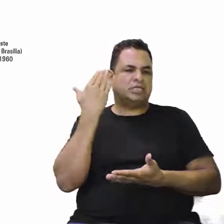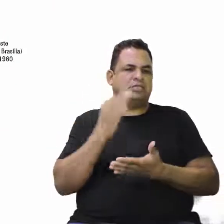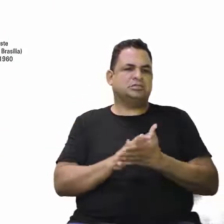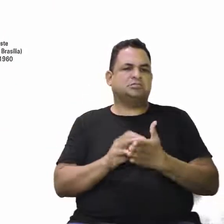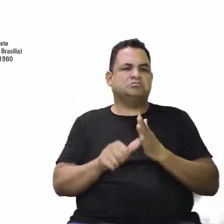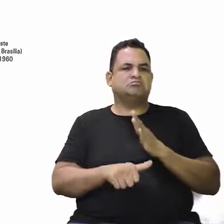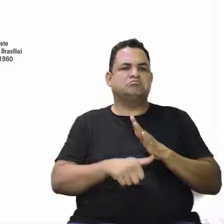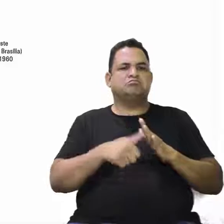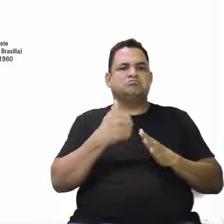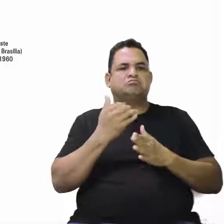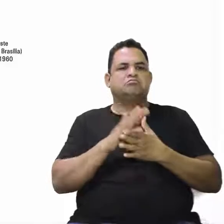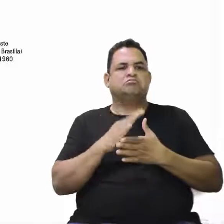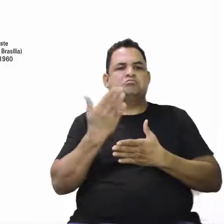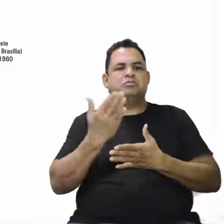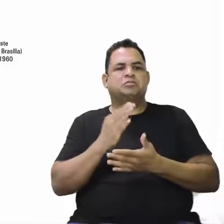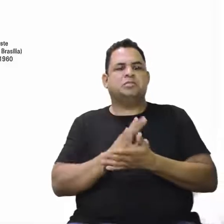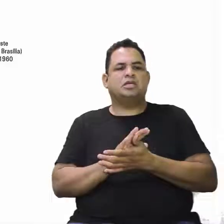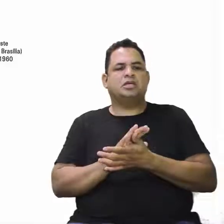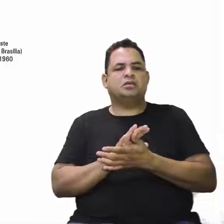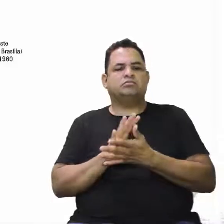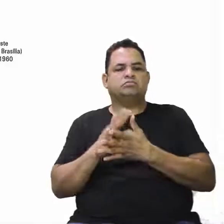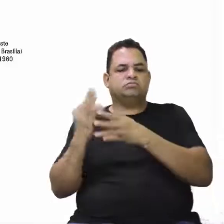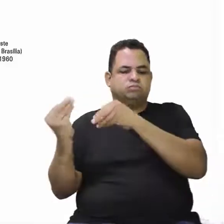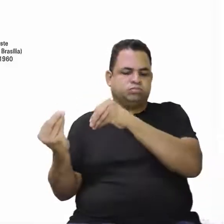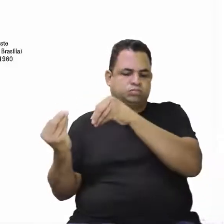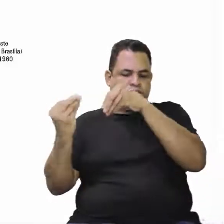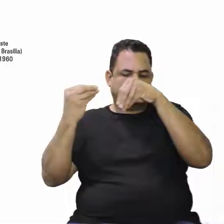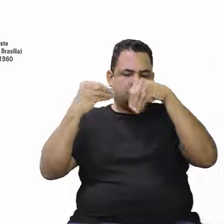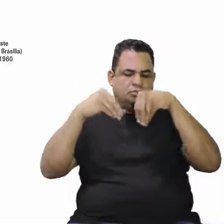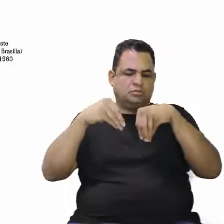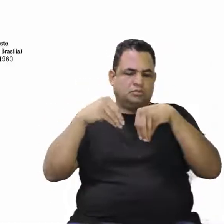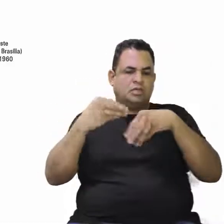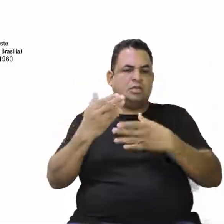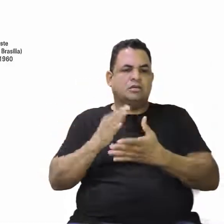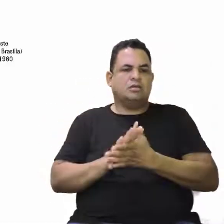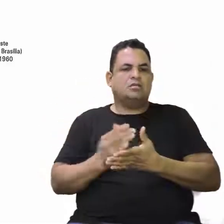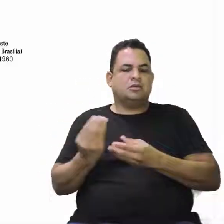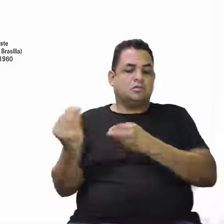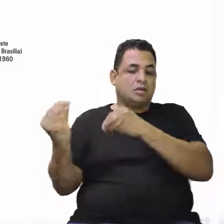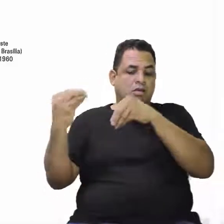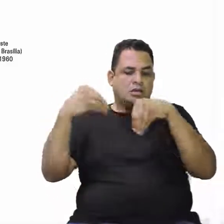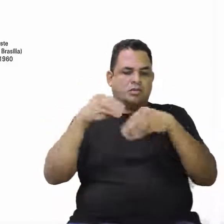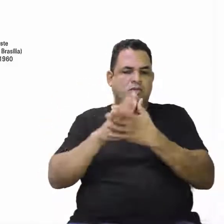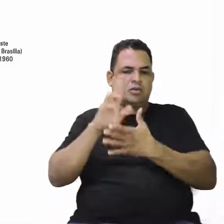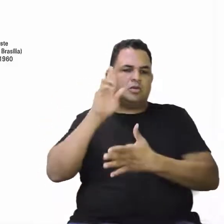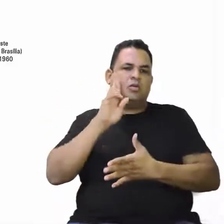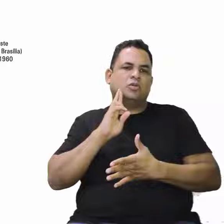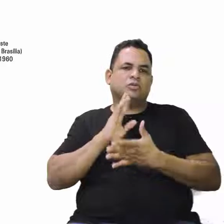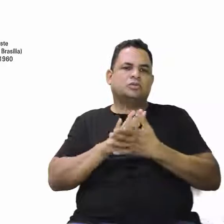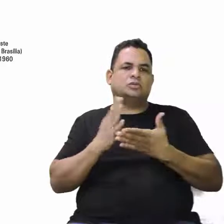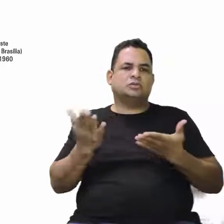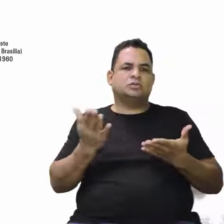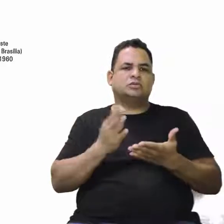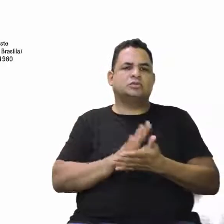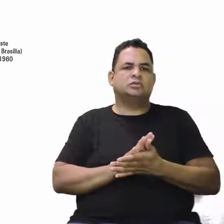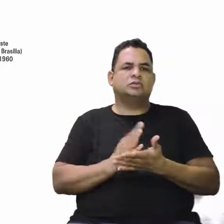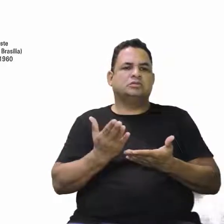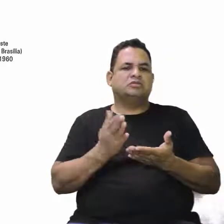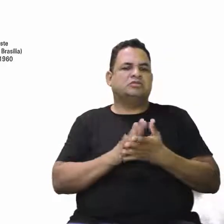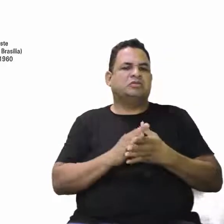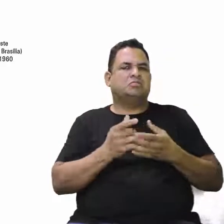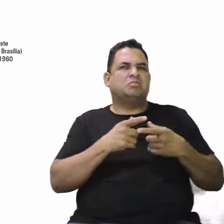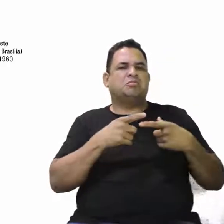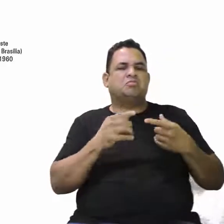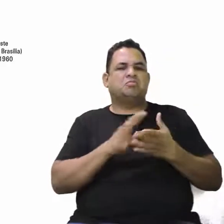contingente de imigrantes nordestinos, resultou, quando essa galera veio para Rondônia, e não foi uma ocupação